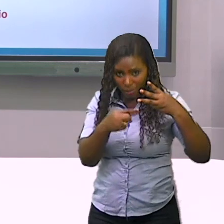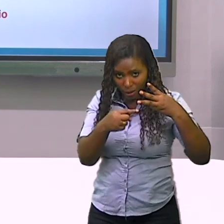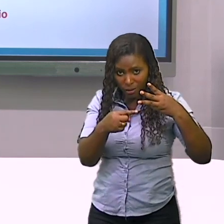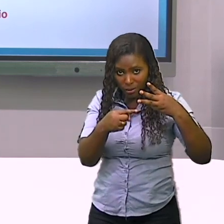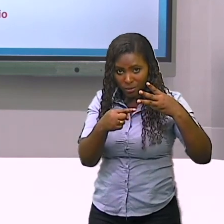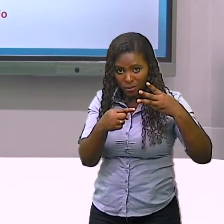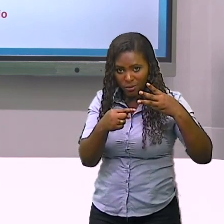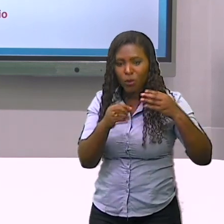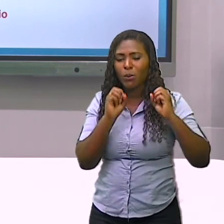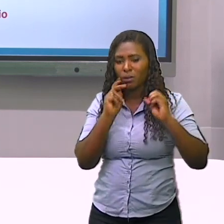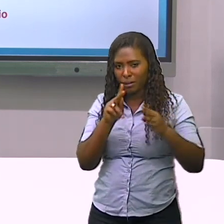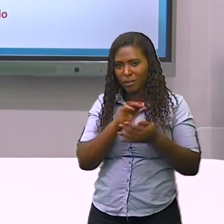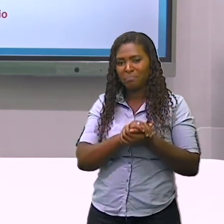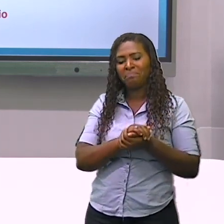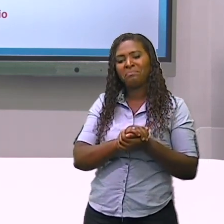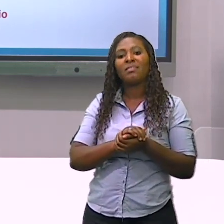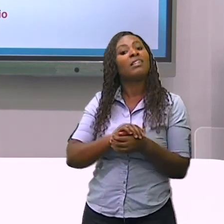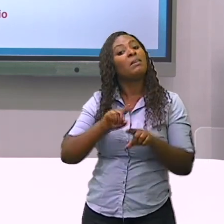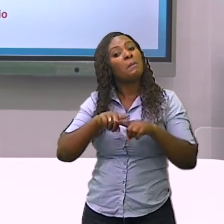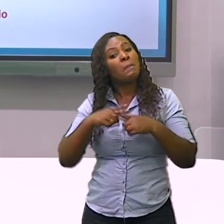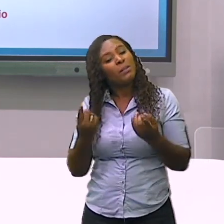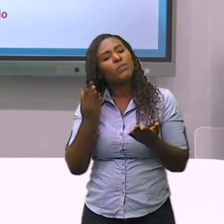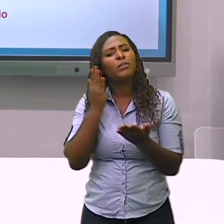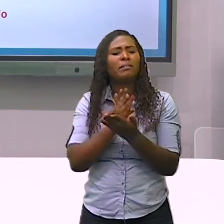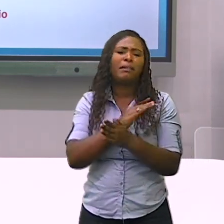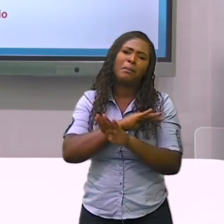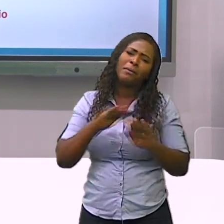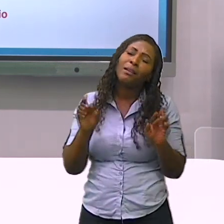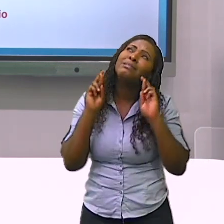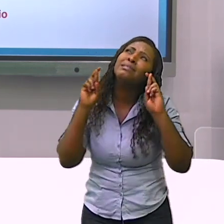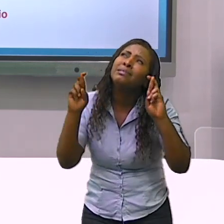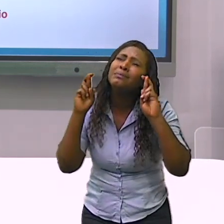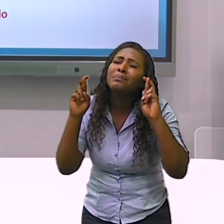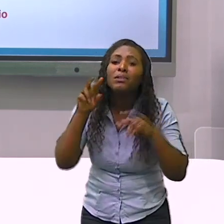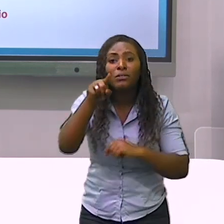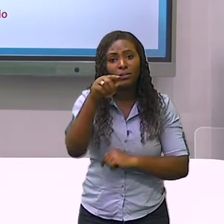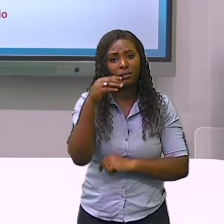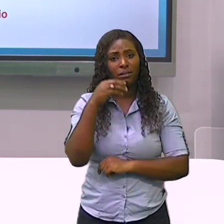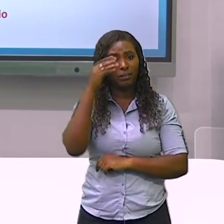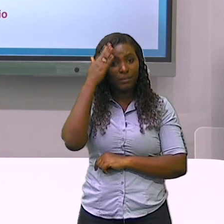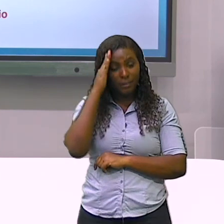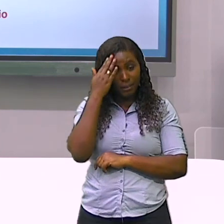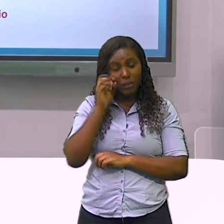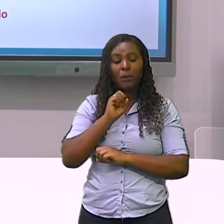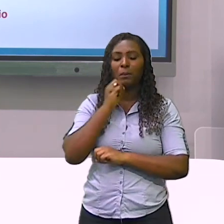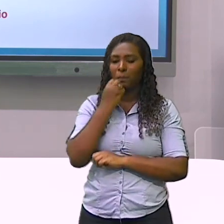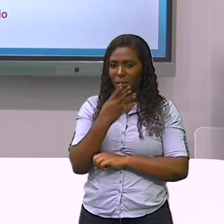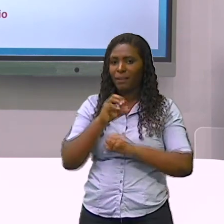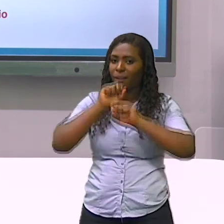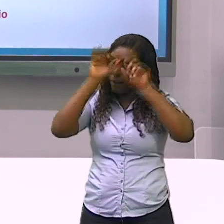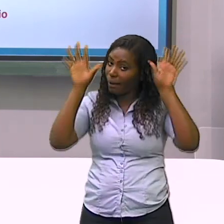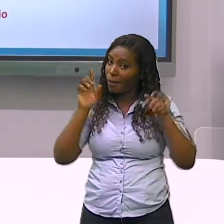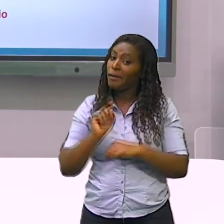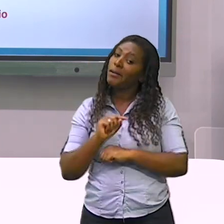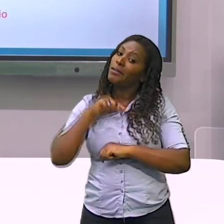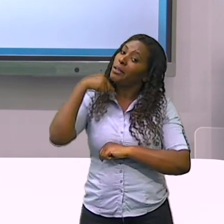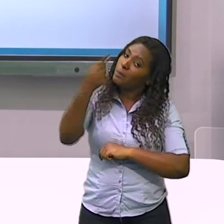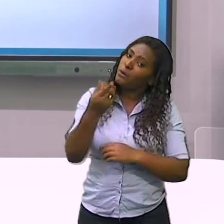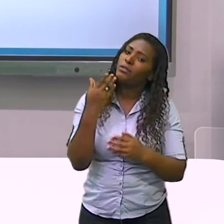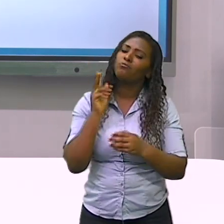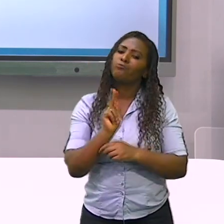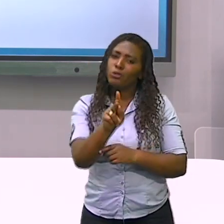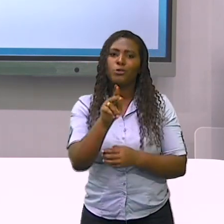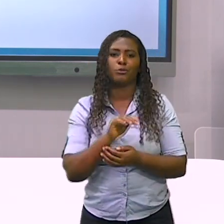por aqui. Espero que vocês tenham entendido. Na próxima aula, nós vamos dar continuidade. E para acessar